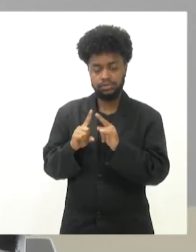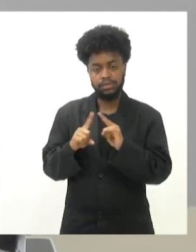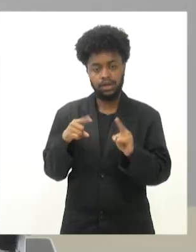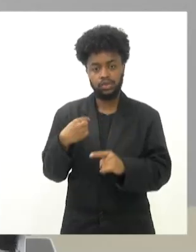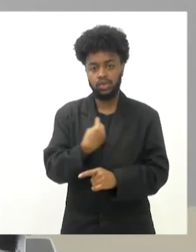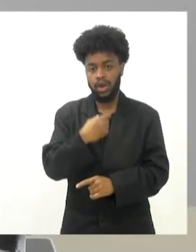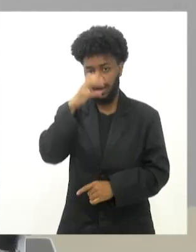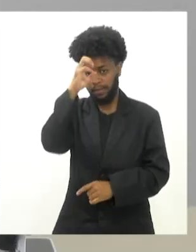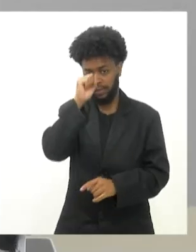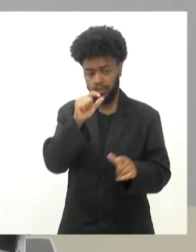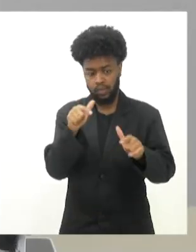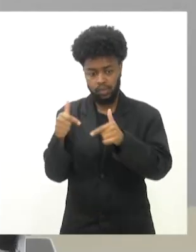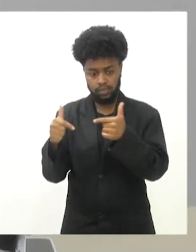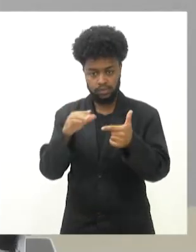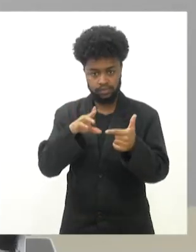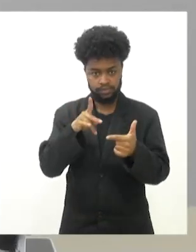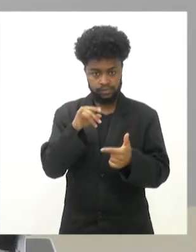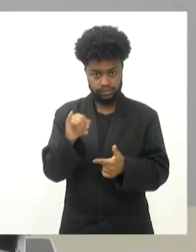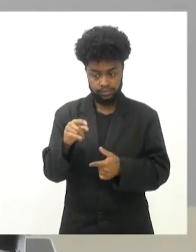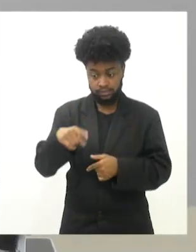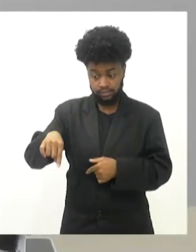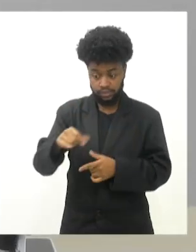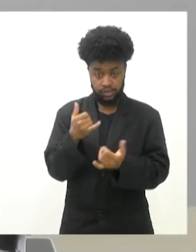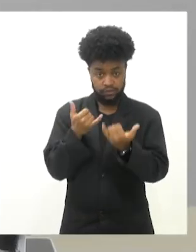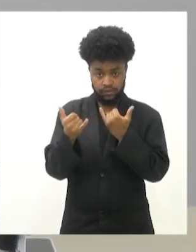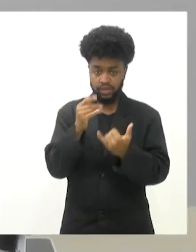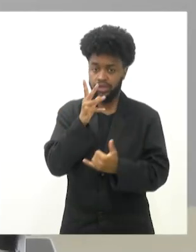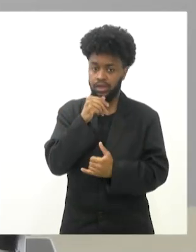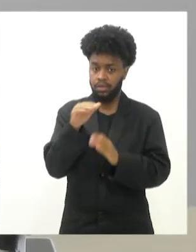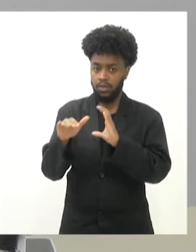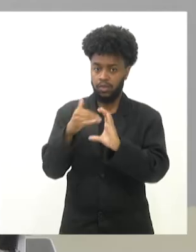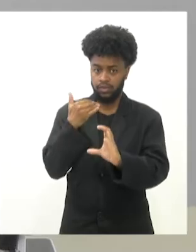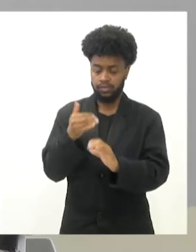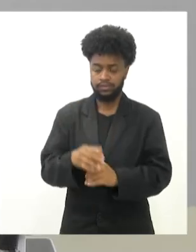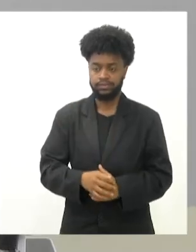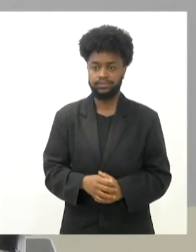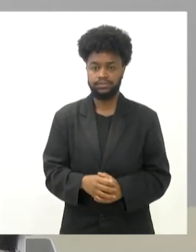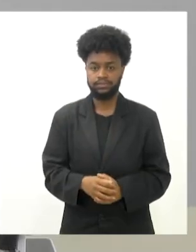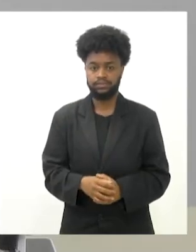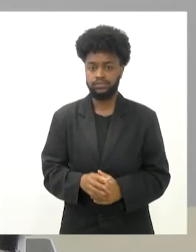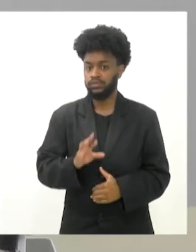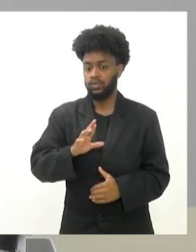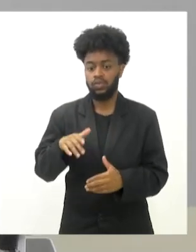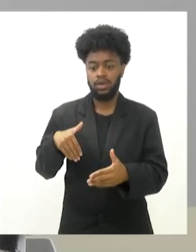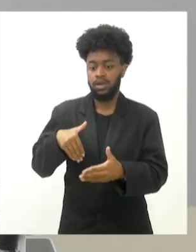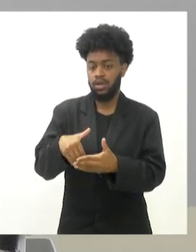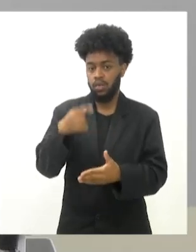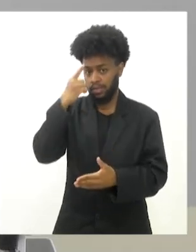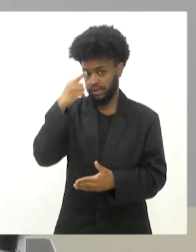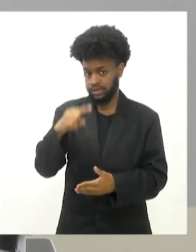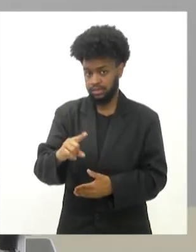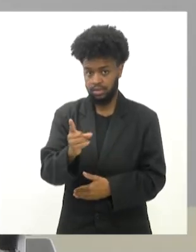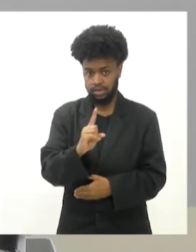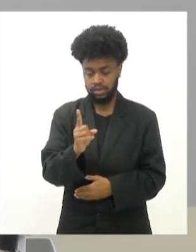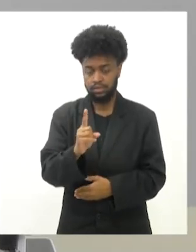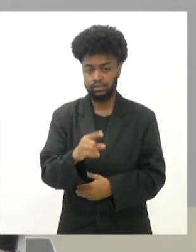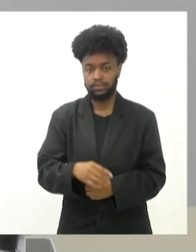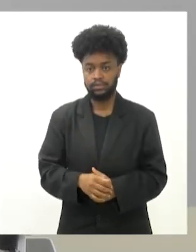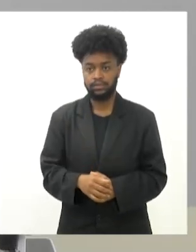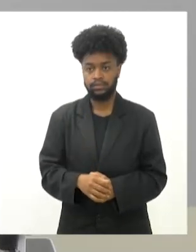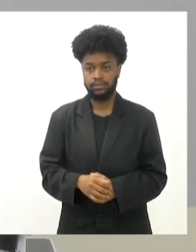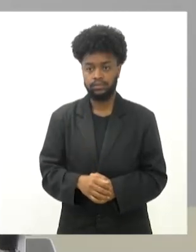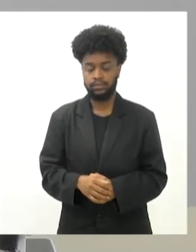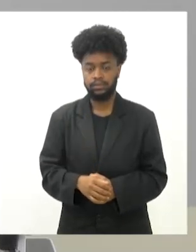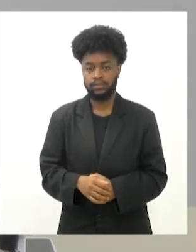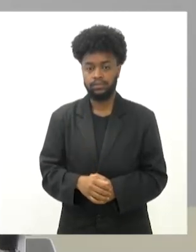aprendeu em outras CPIs que essas informações demoram a chegar até nós. Isso não chega numa semana. Nós